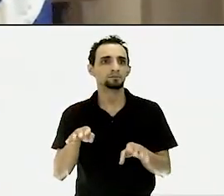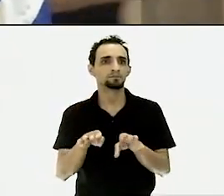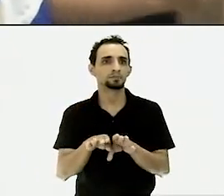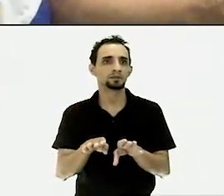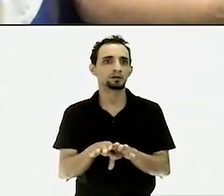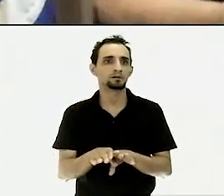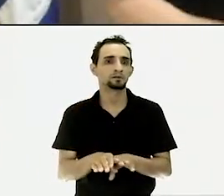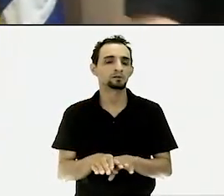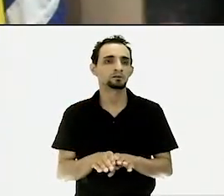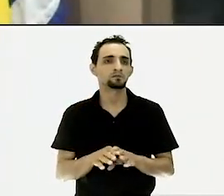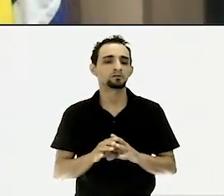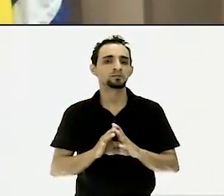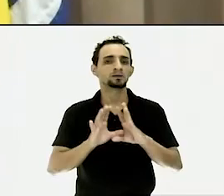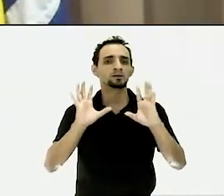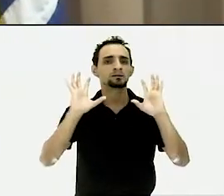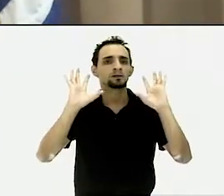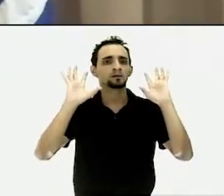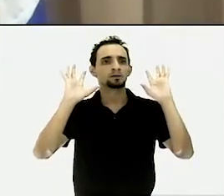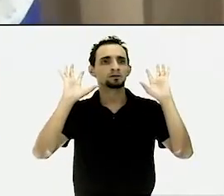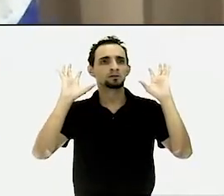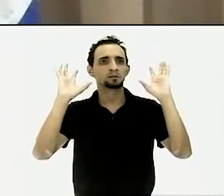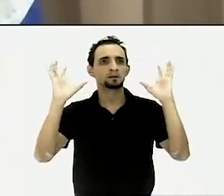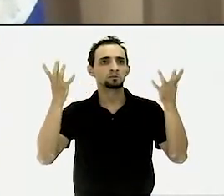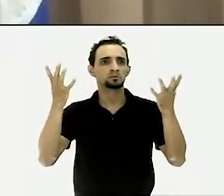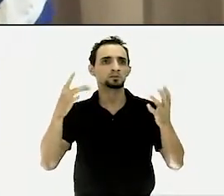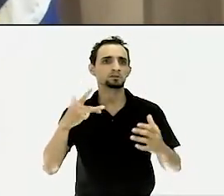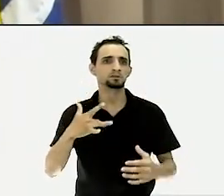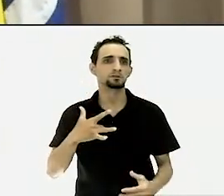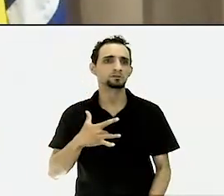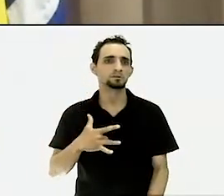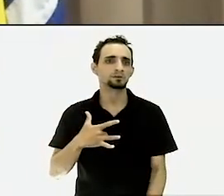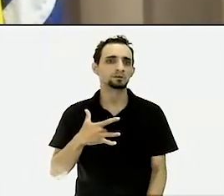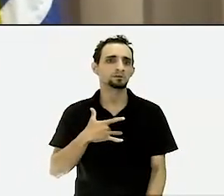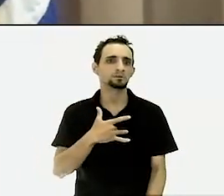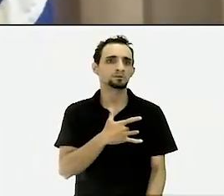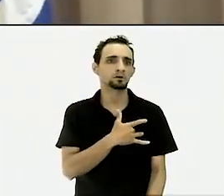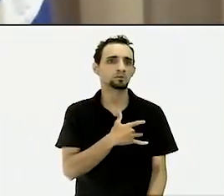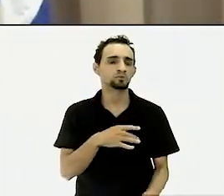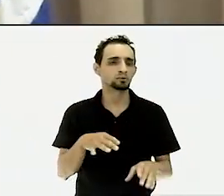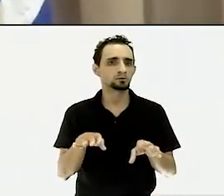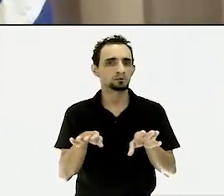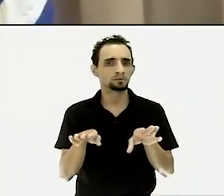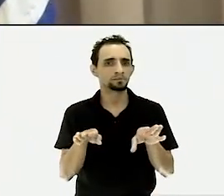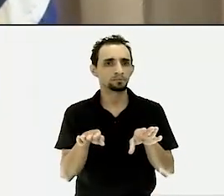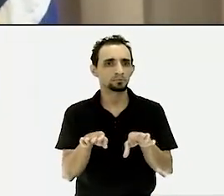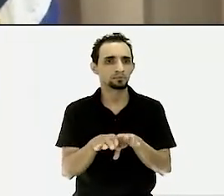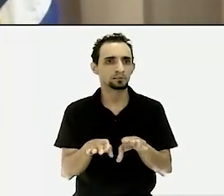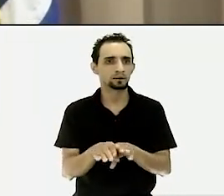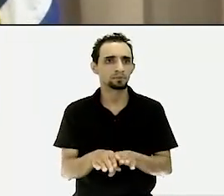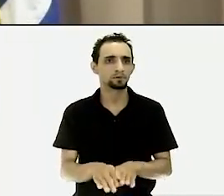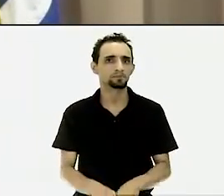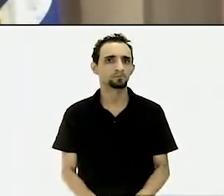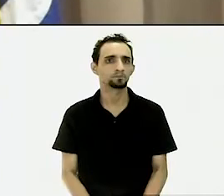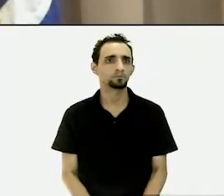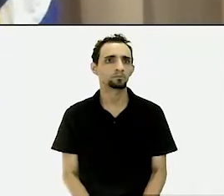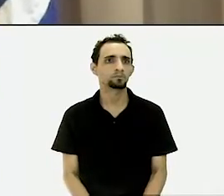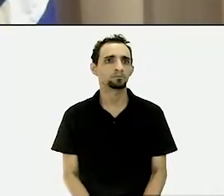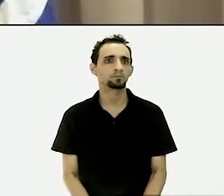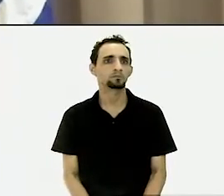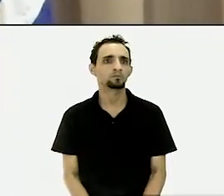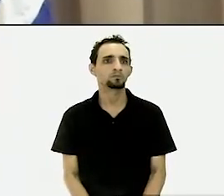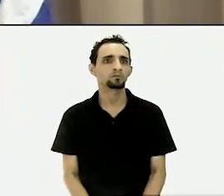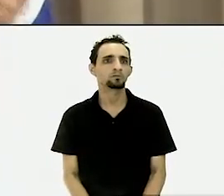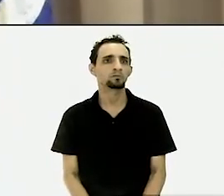coisas boas e a gente chora quando acontecem coisas tristes para o município. Nós estamos aí vibrando, Dr. Samuel, de saber